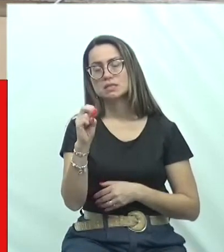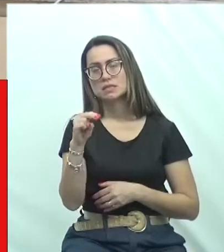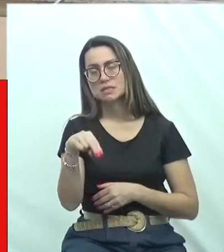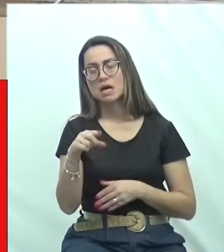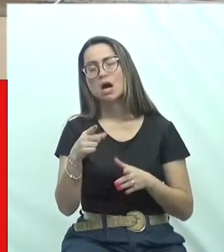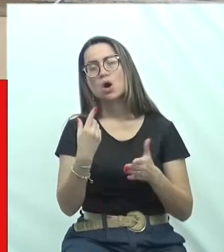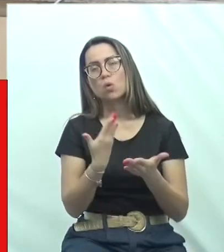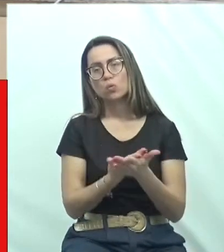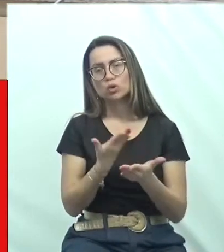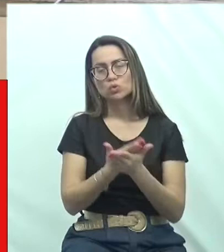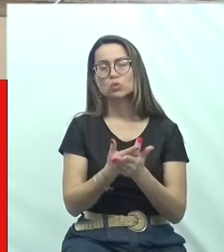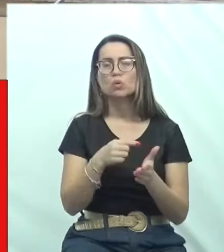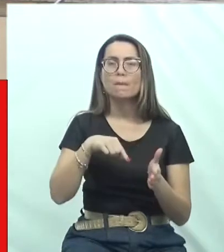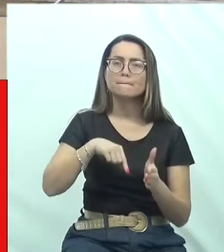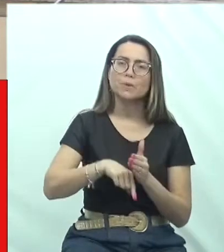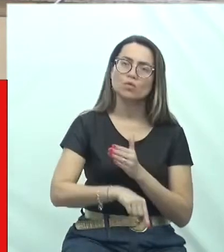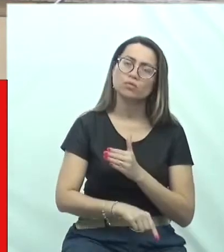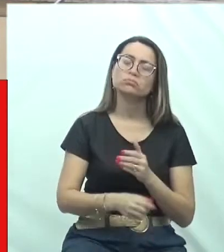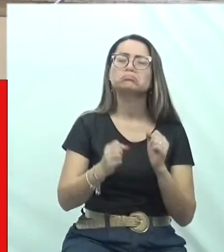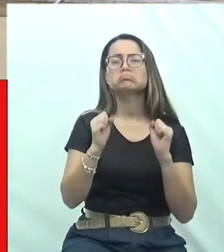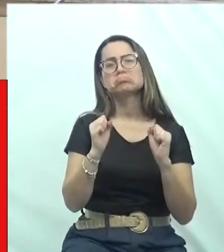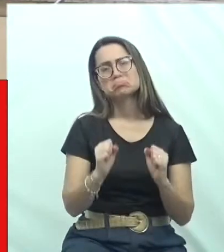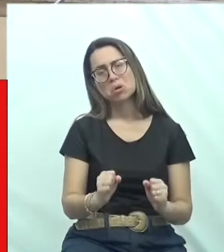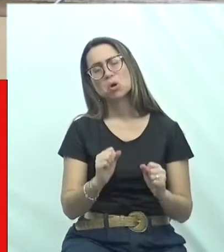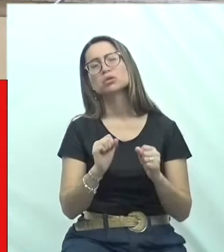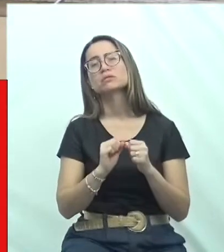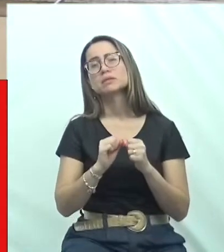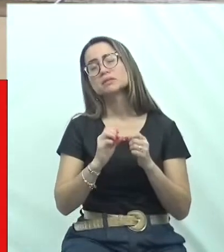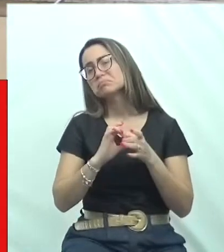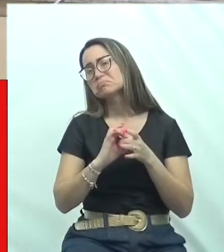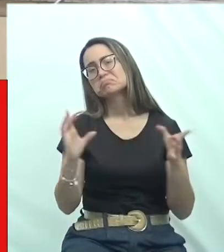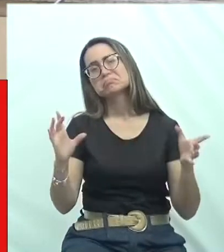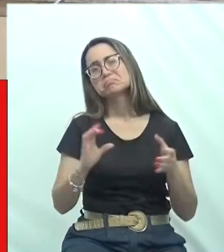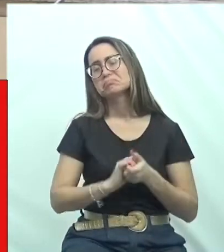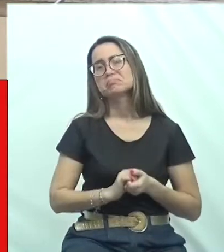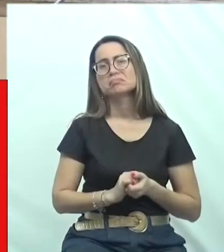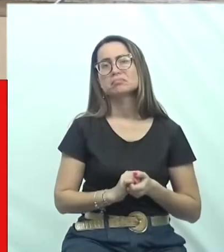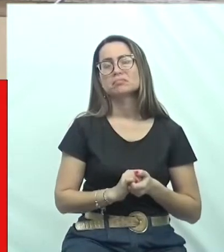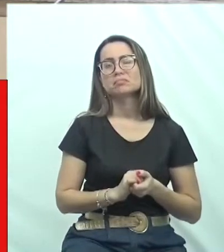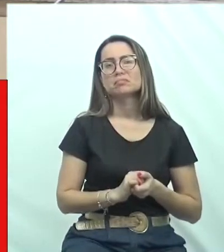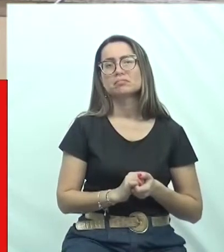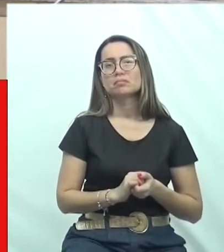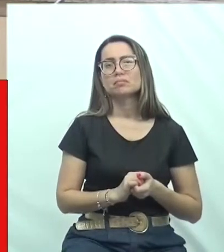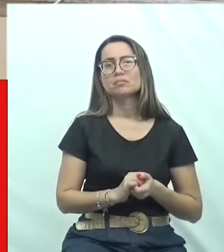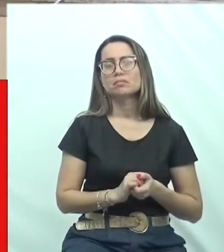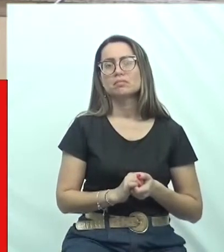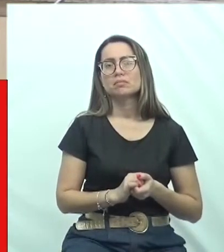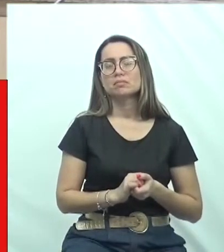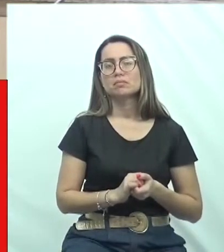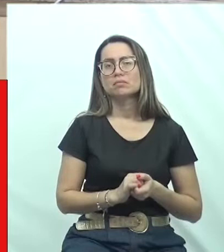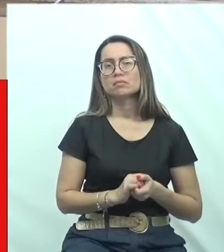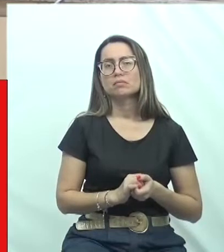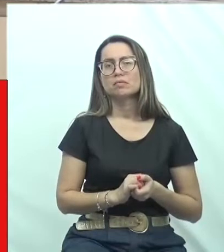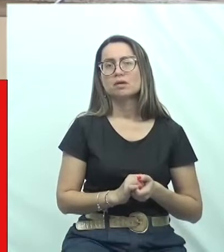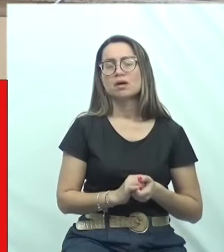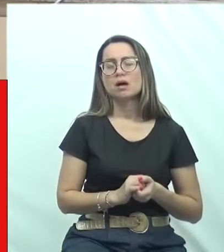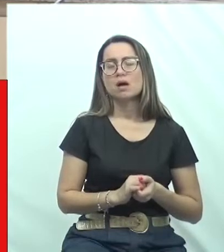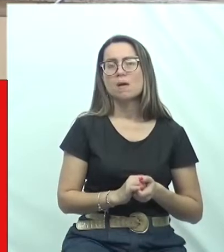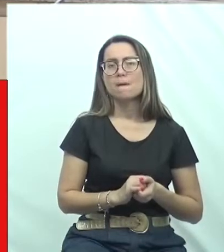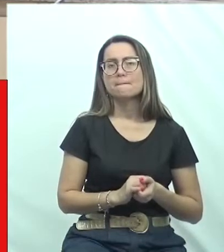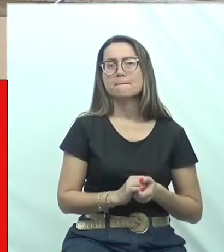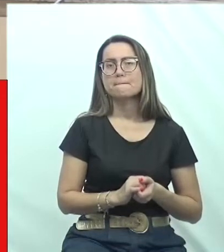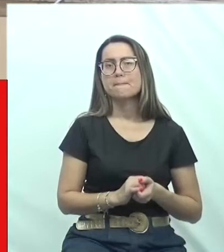aprofundado desse aparelho, pode fazer. Tá? De repente, a ABNT, né, que é